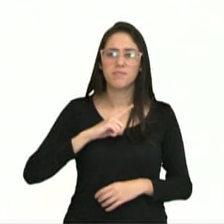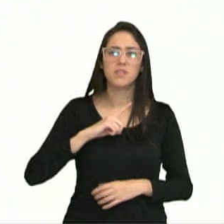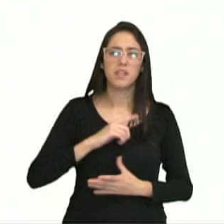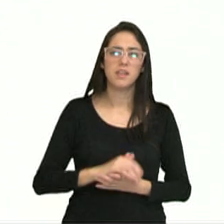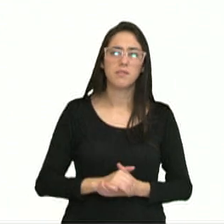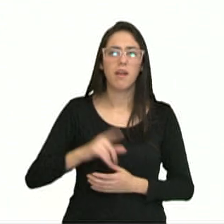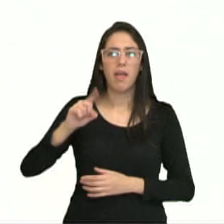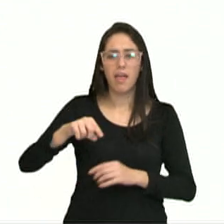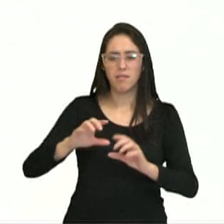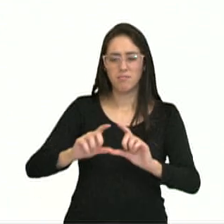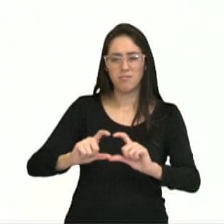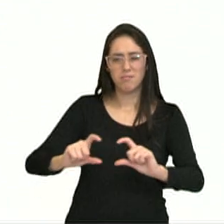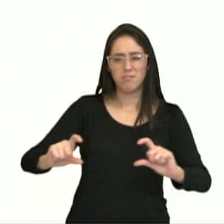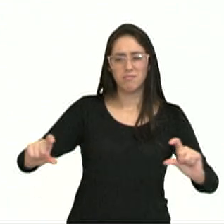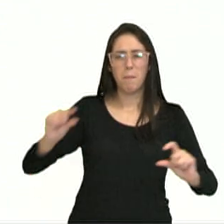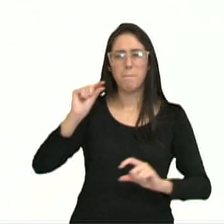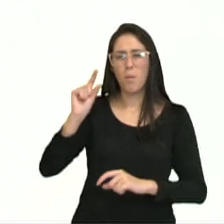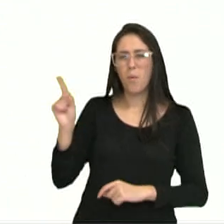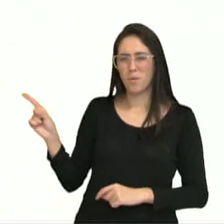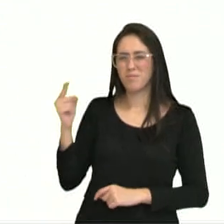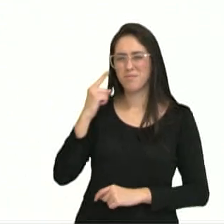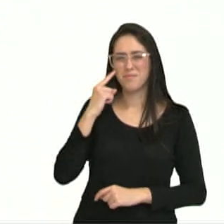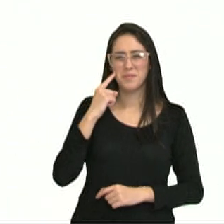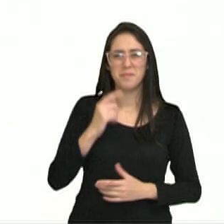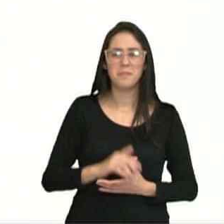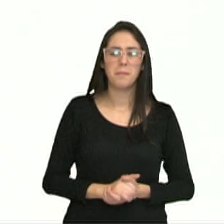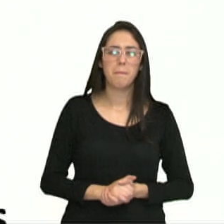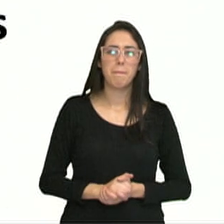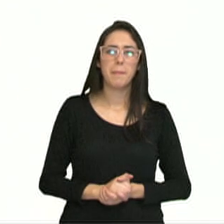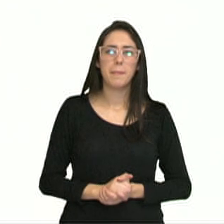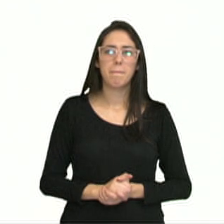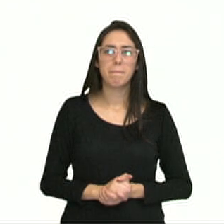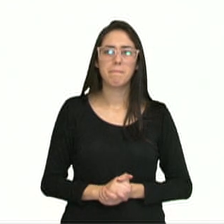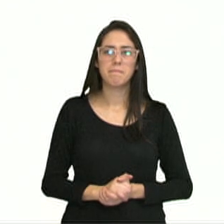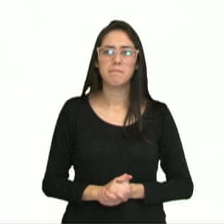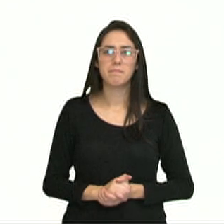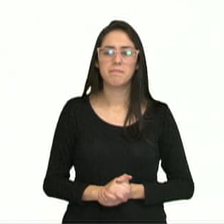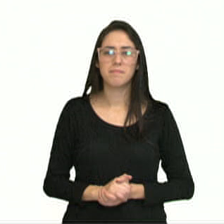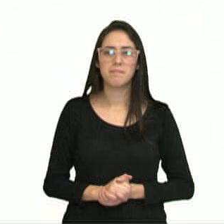baixa, justamente com a raiz bem pequenininha.